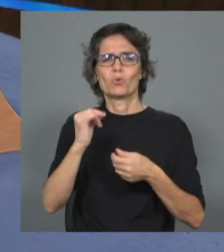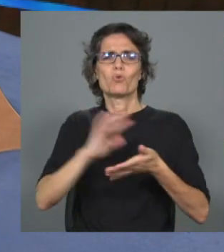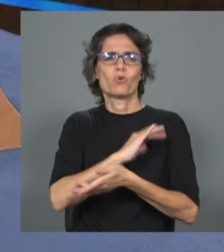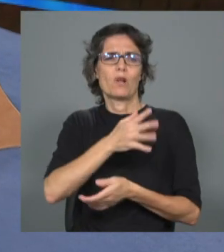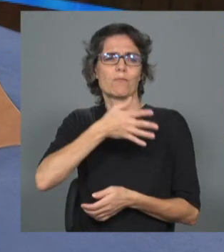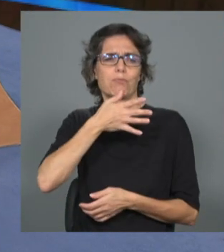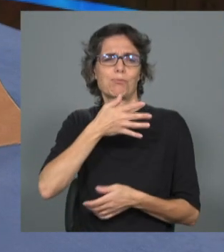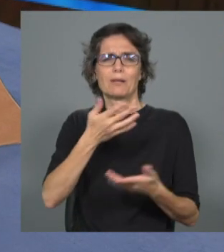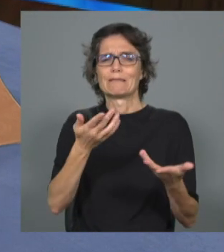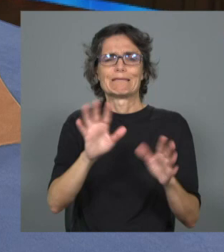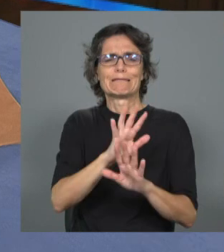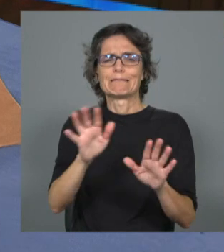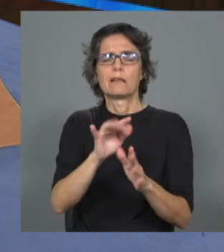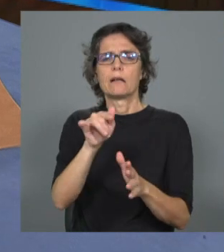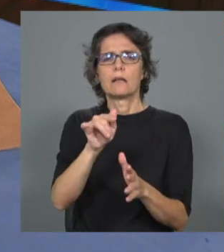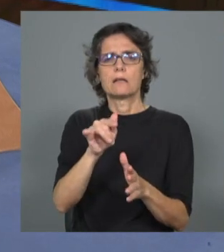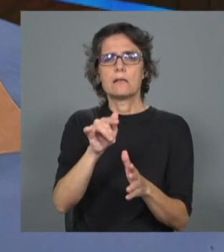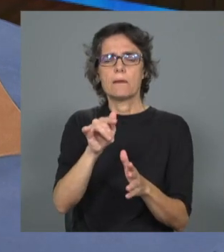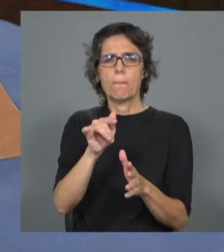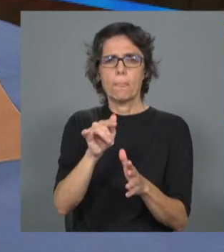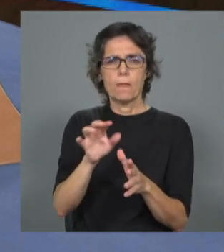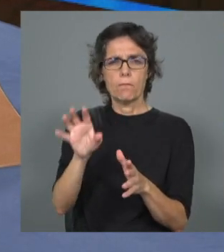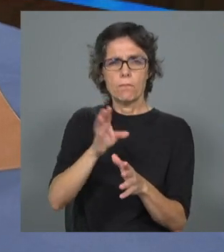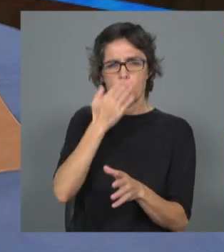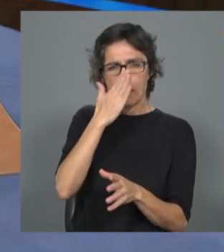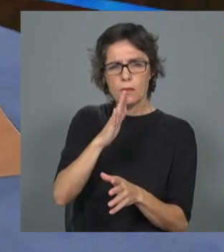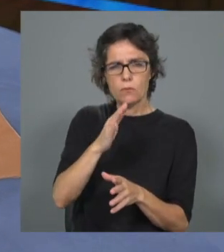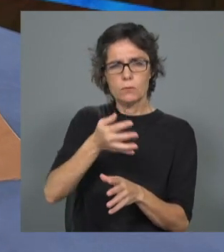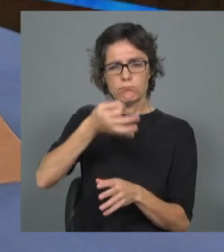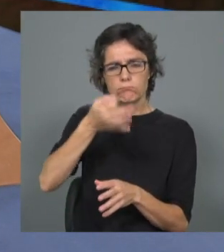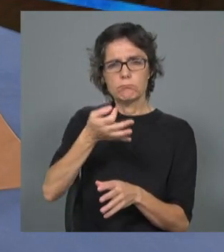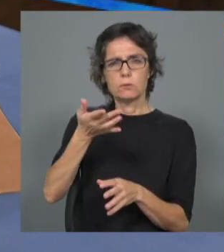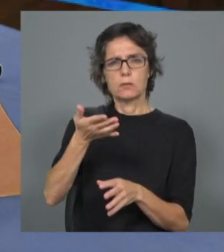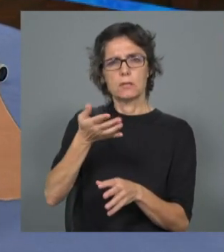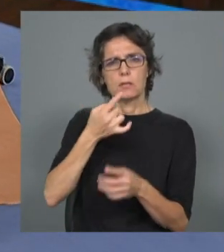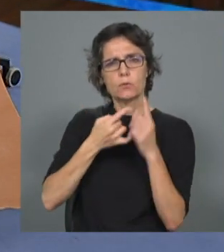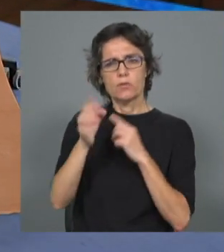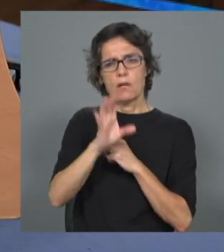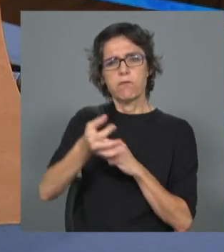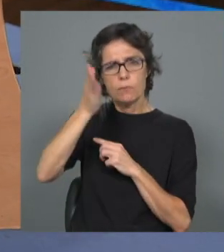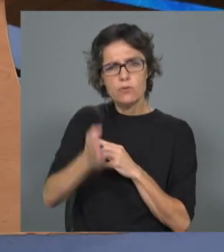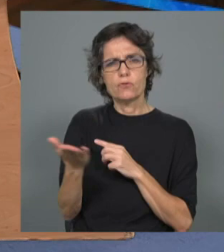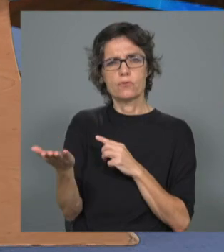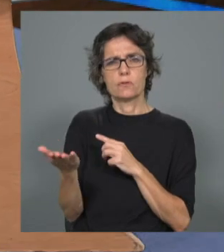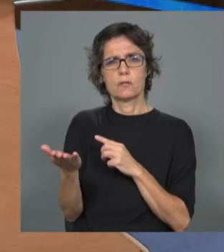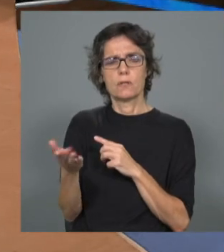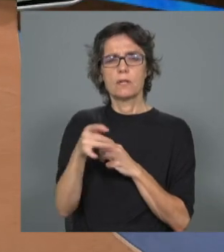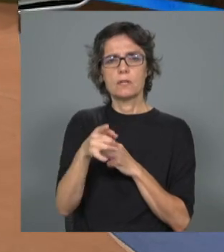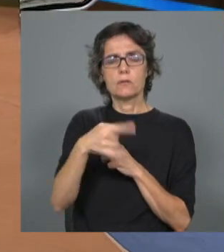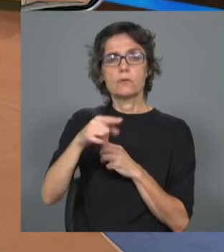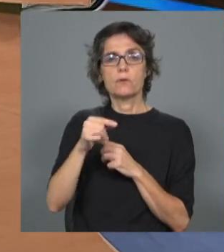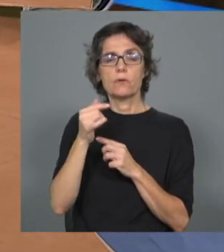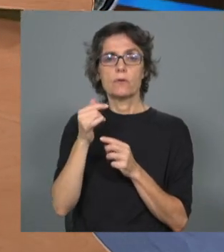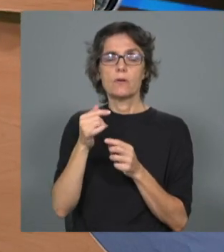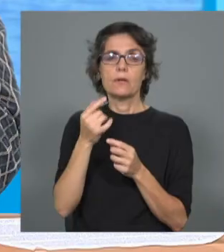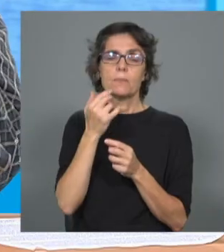alguma pontualmente, mas é tão transversal esta forma e postura de estar que nós, para podermos dar a volta a todo este problema, temos que ir ao coração do